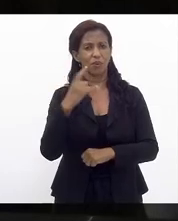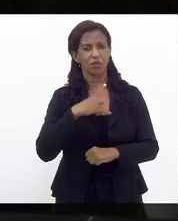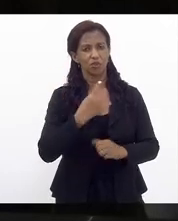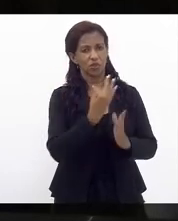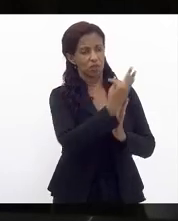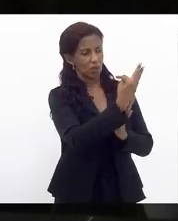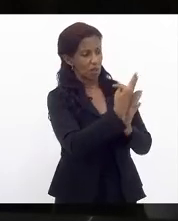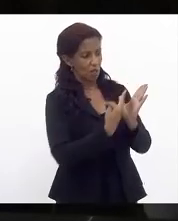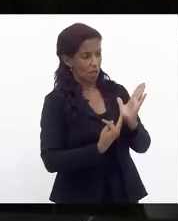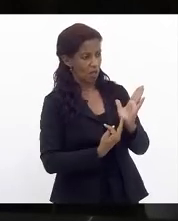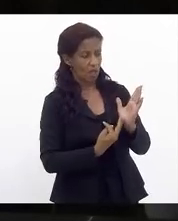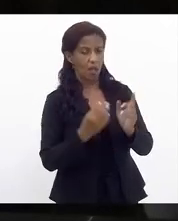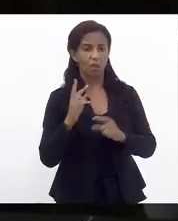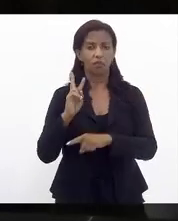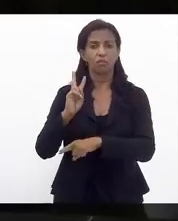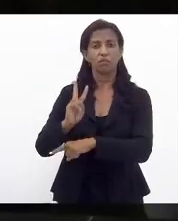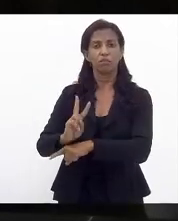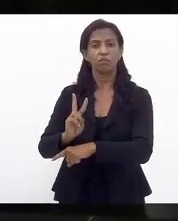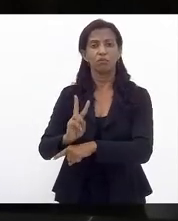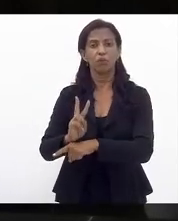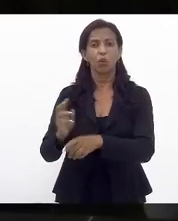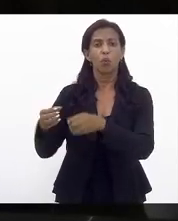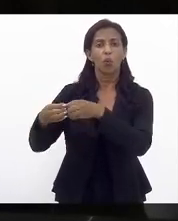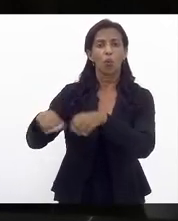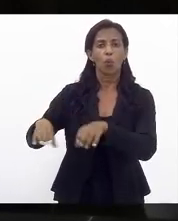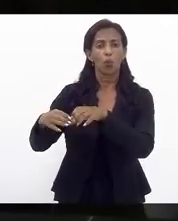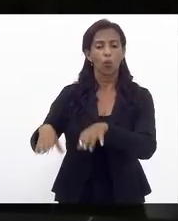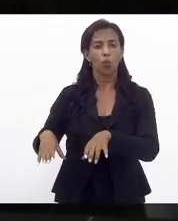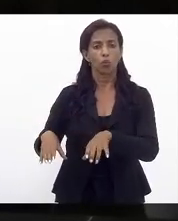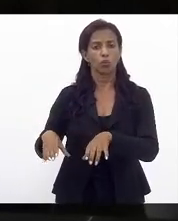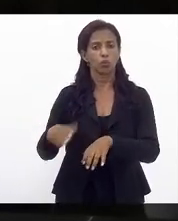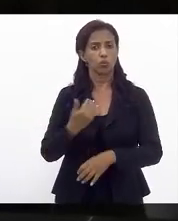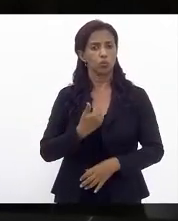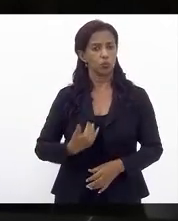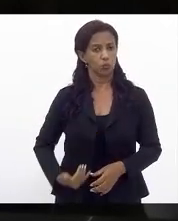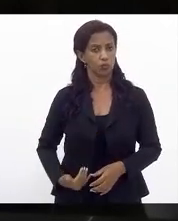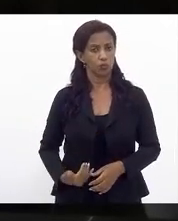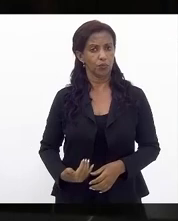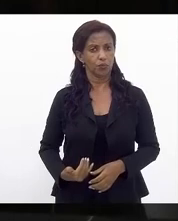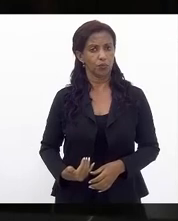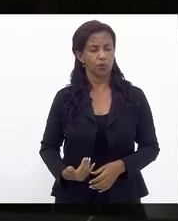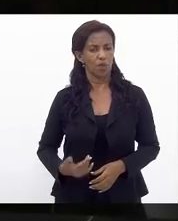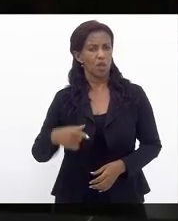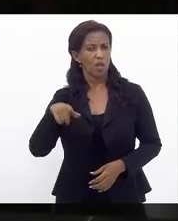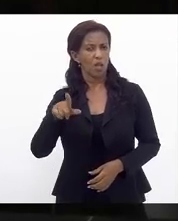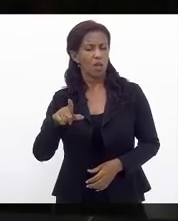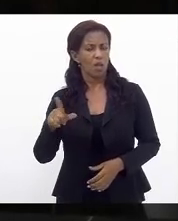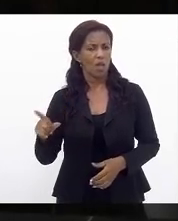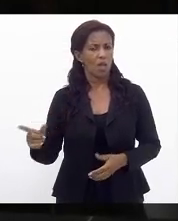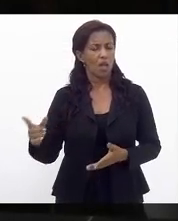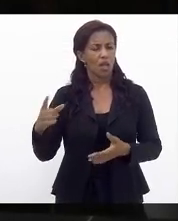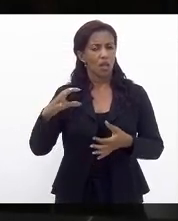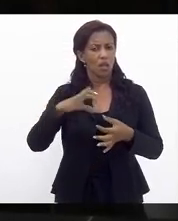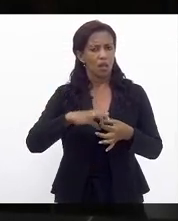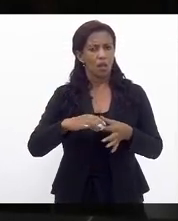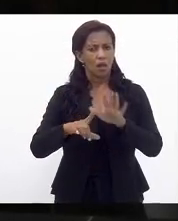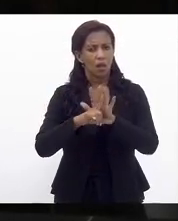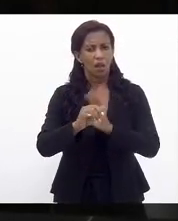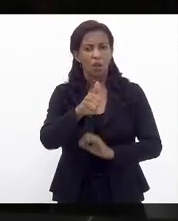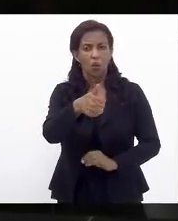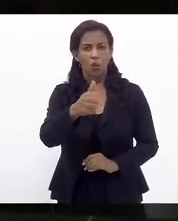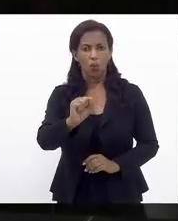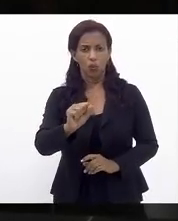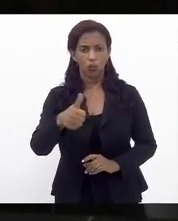aqui que a preservação do concurso público consoante a lei complementar Federal